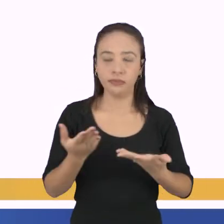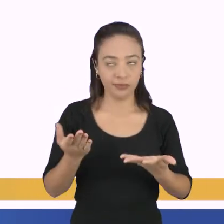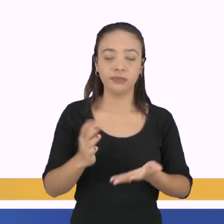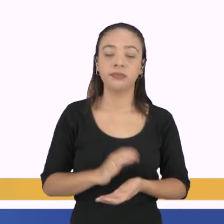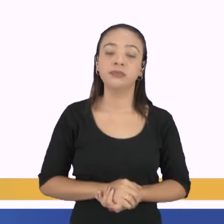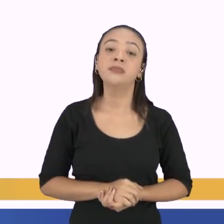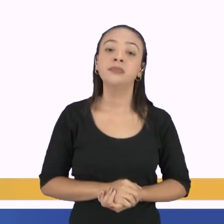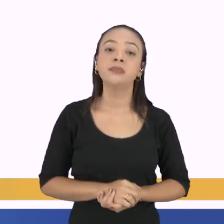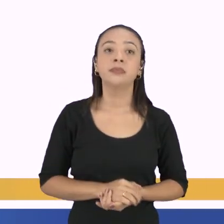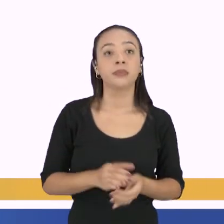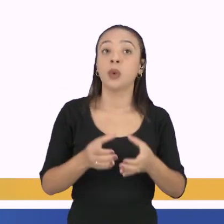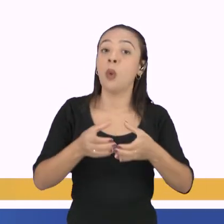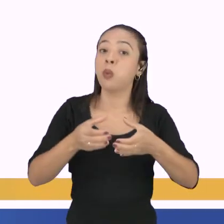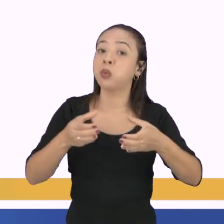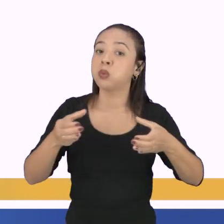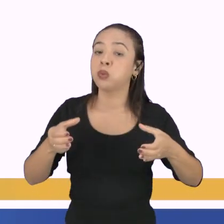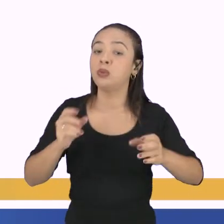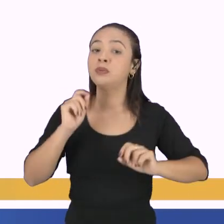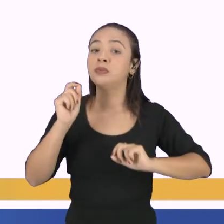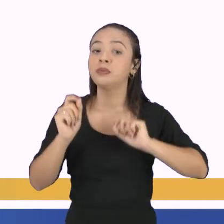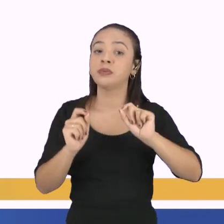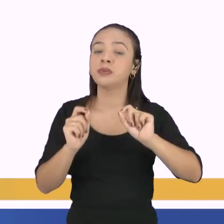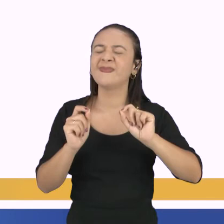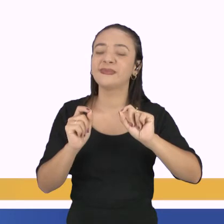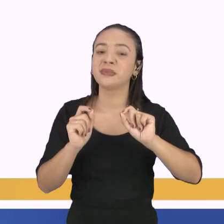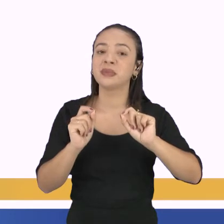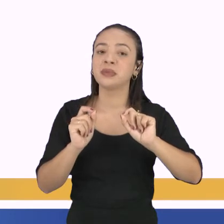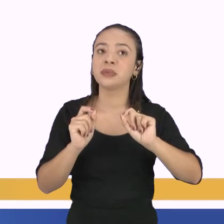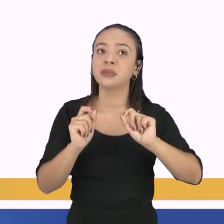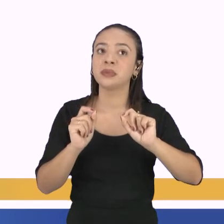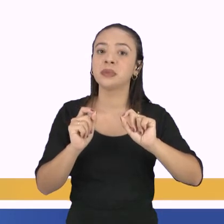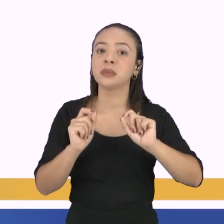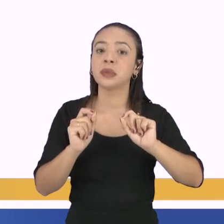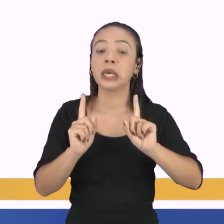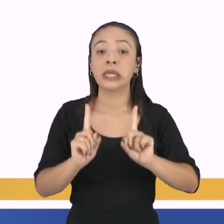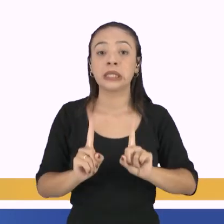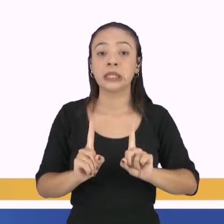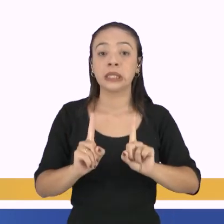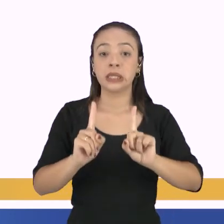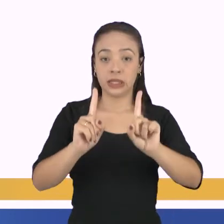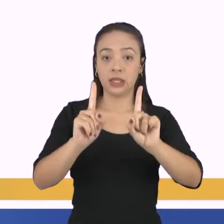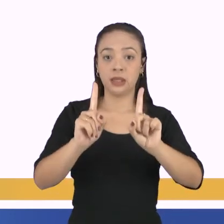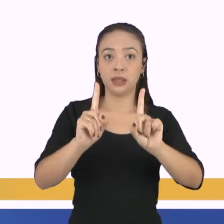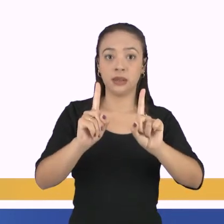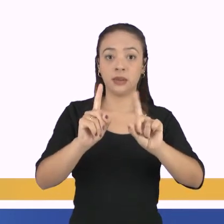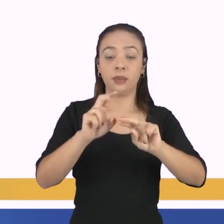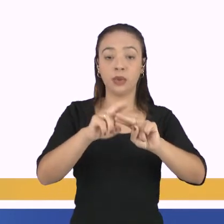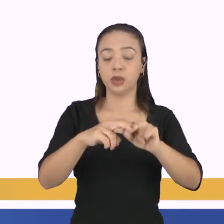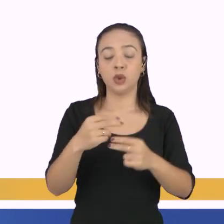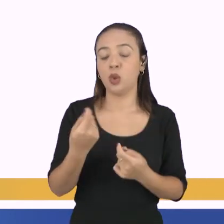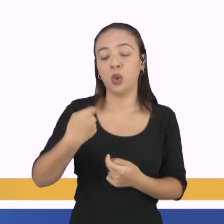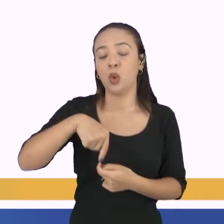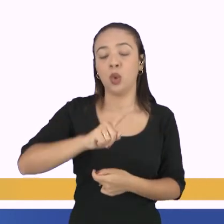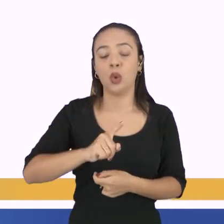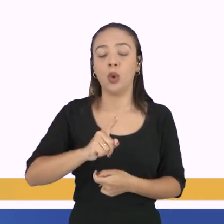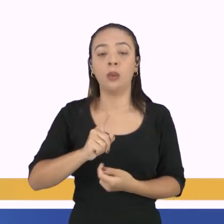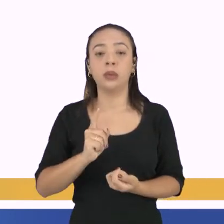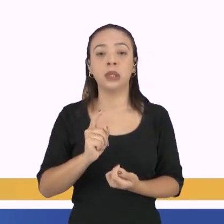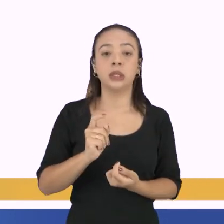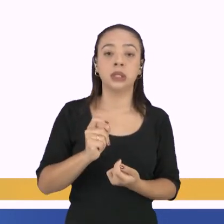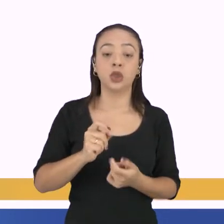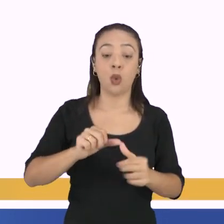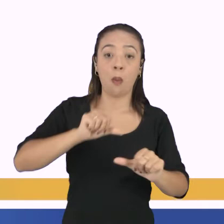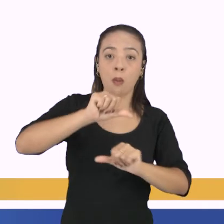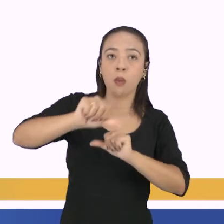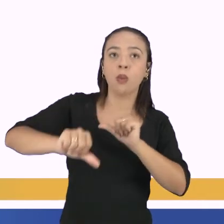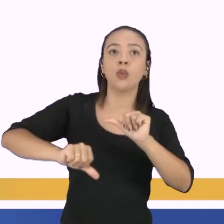lá, as grandezas aqui são diretamente proporcionais. Por isso não é necessário que a gente inverta as razões para aplicar a